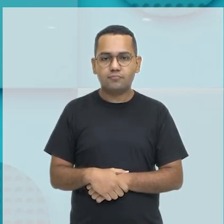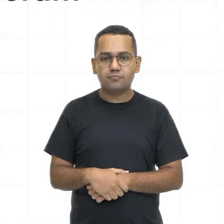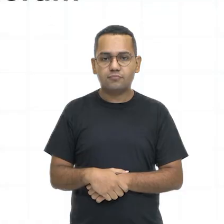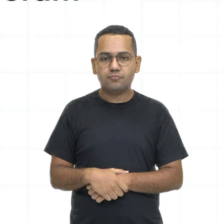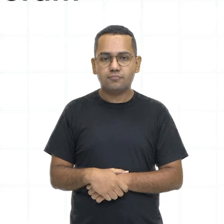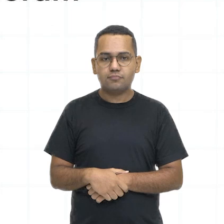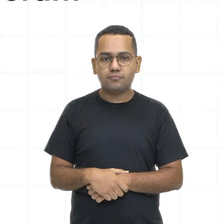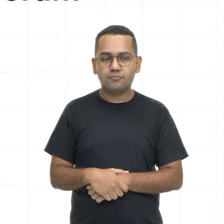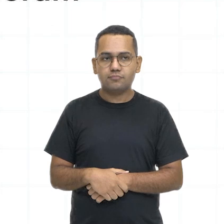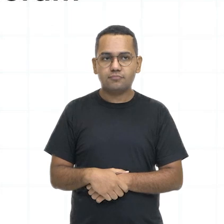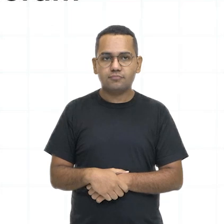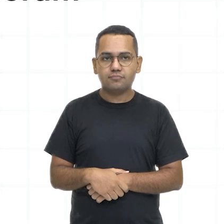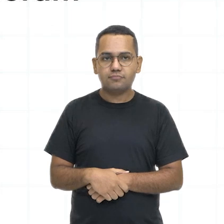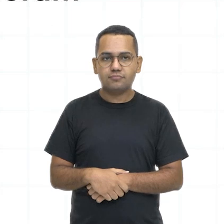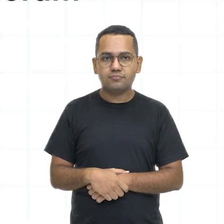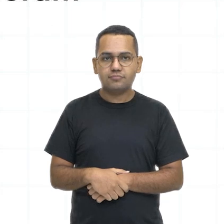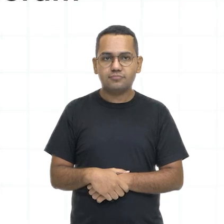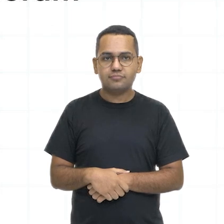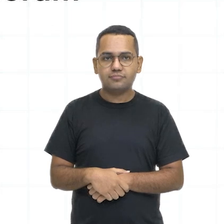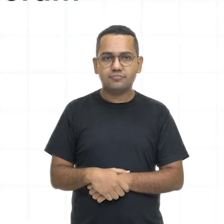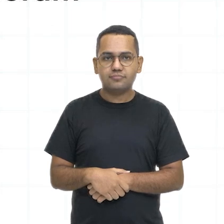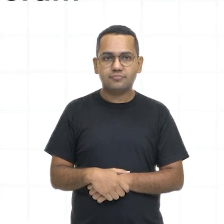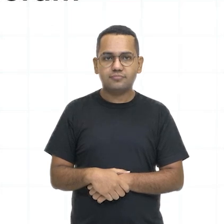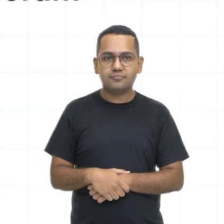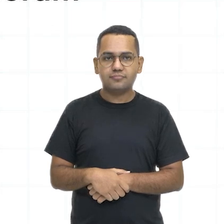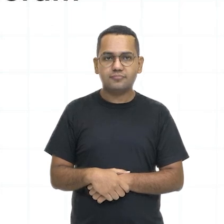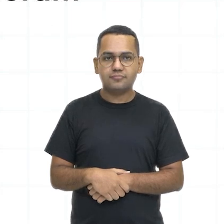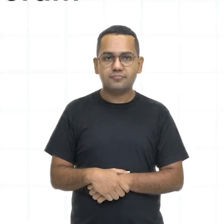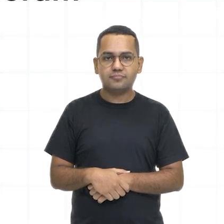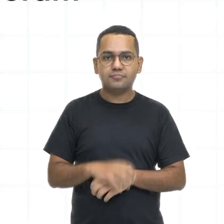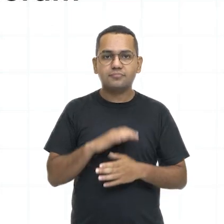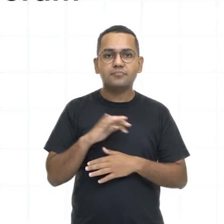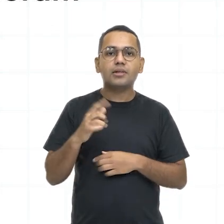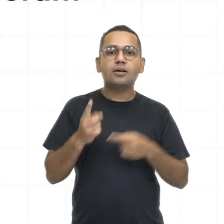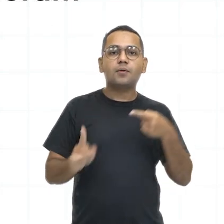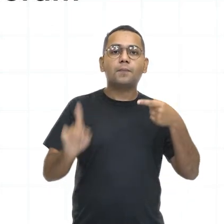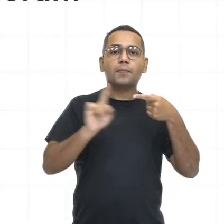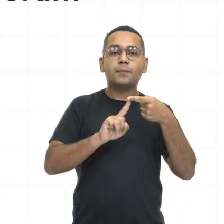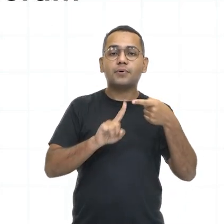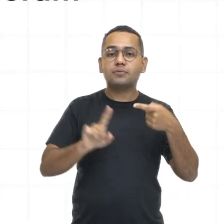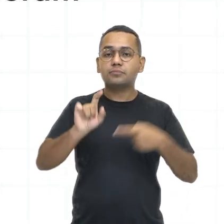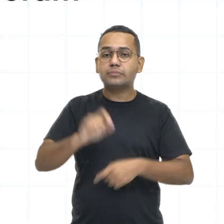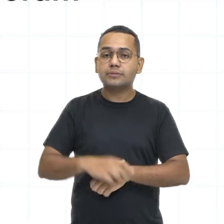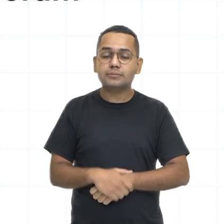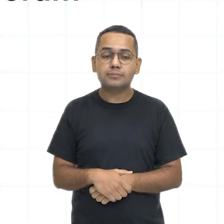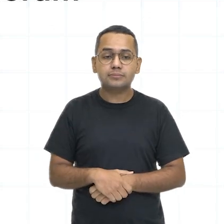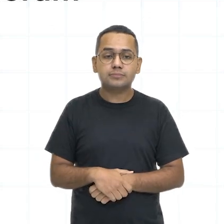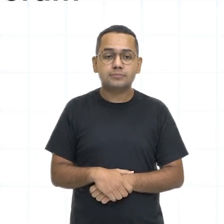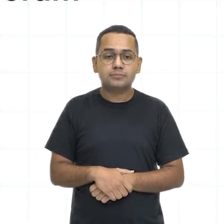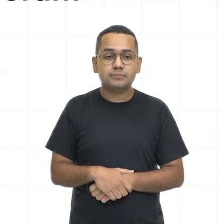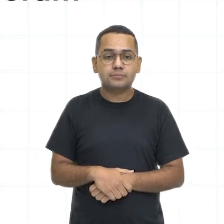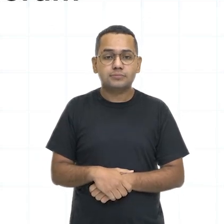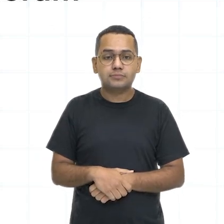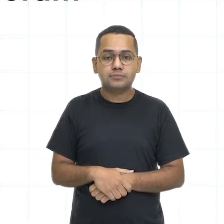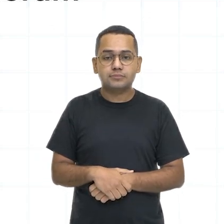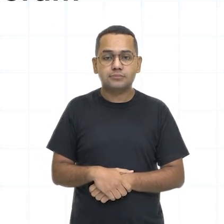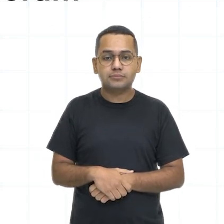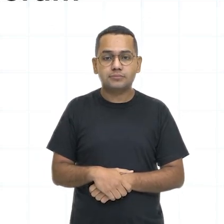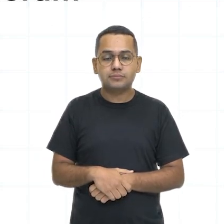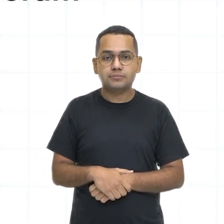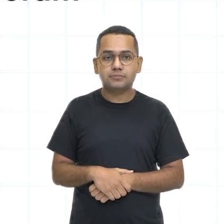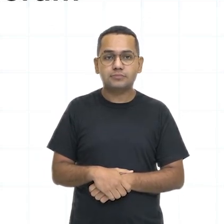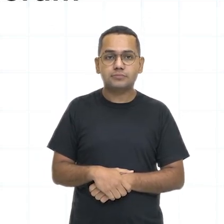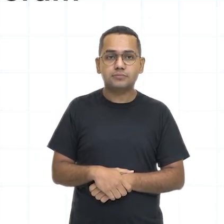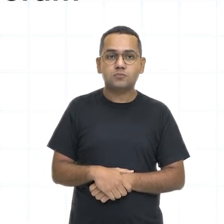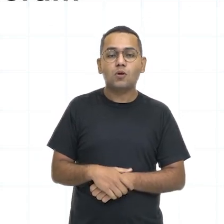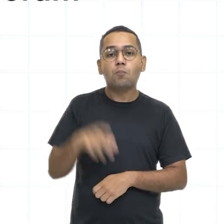Diretor, então, aqui no foco, o que vai ser pedido para eles? Nós convidamos o professor Rodrigo